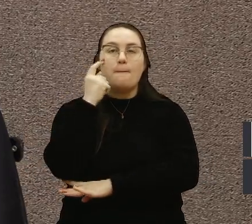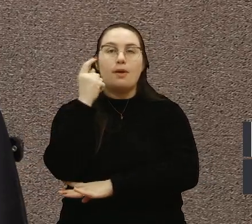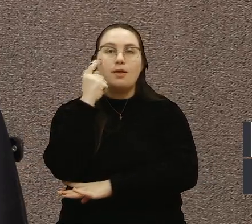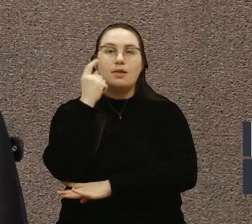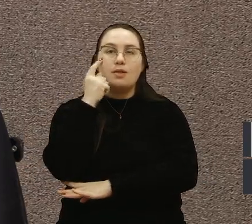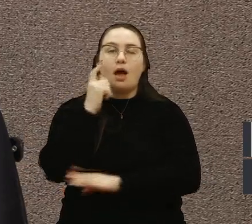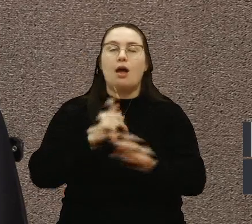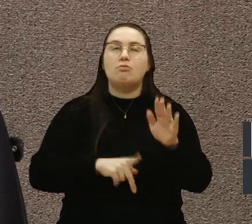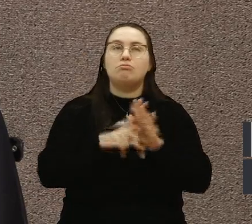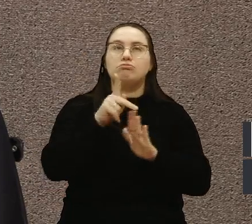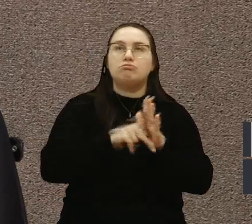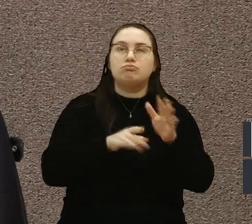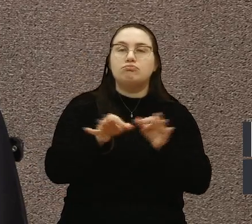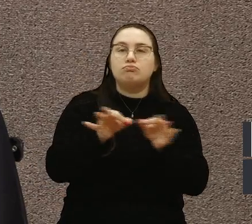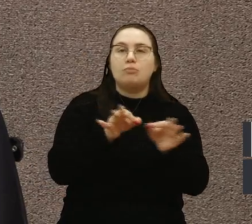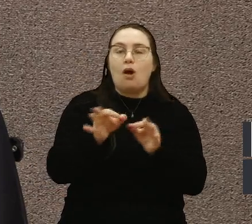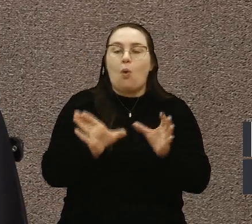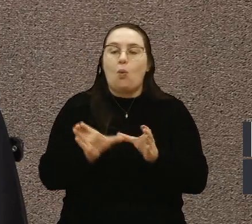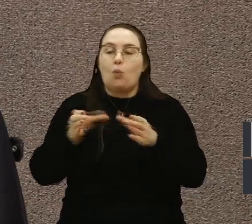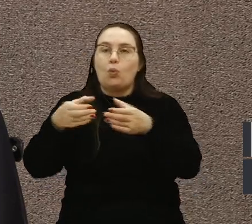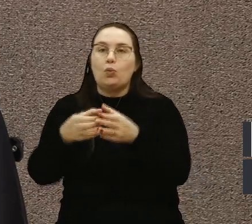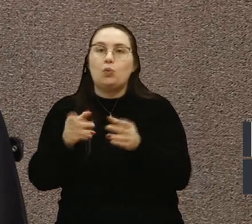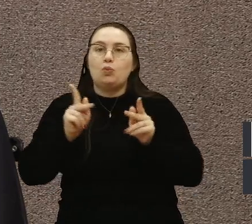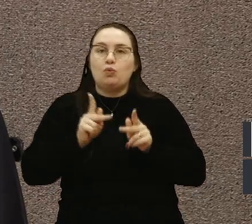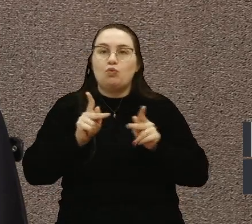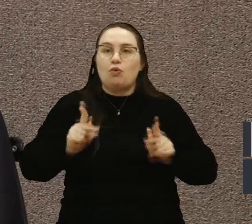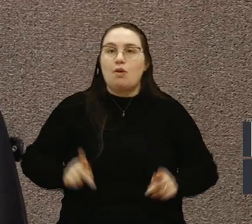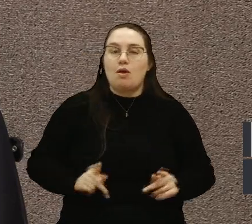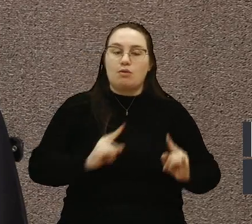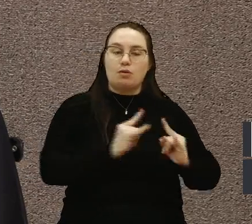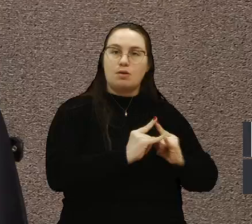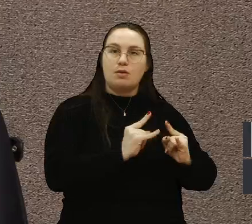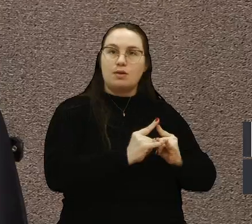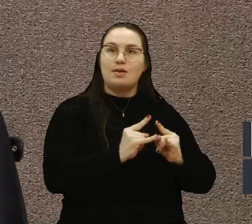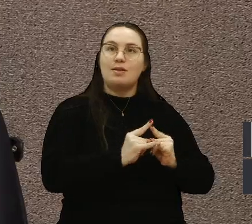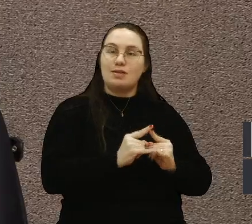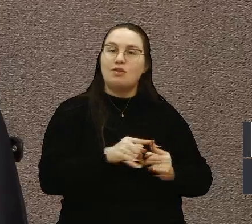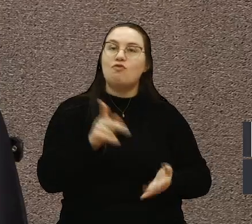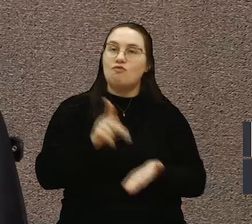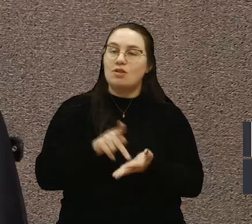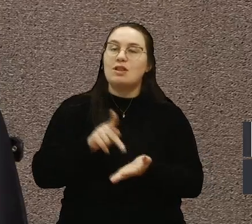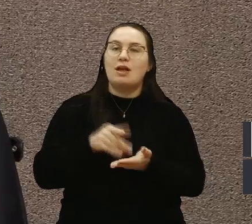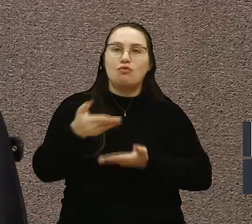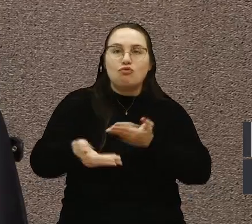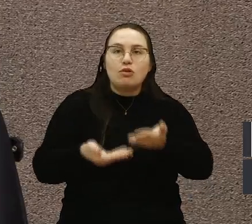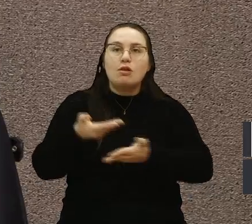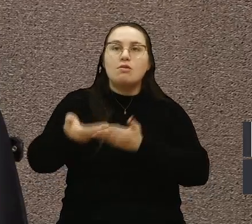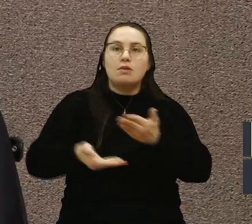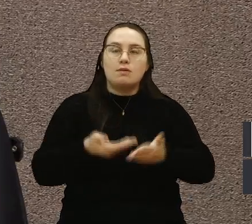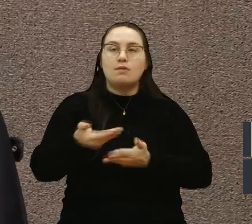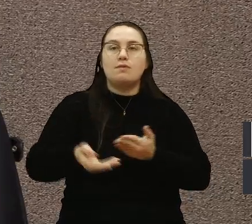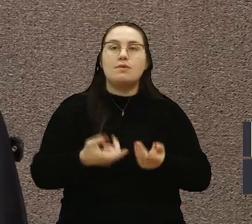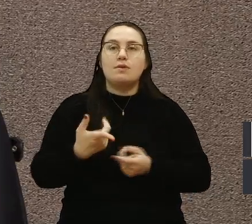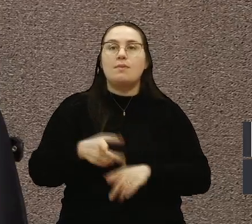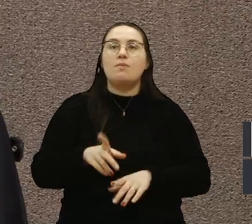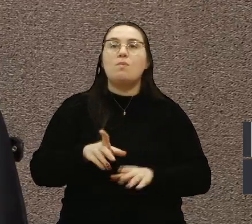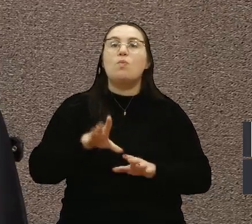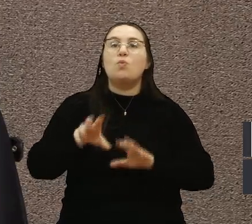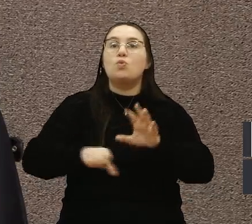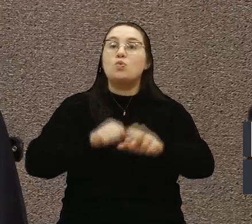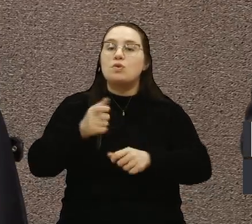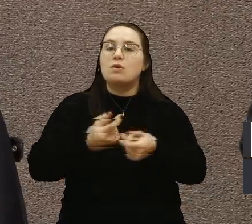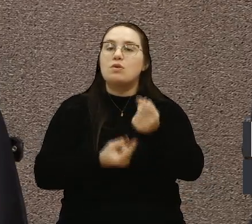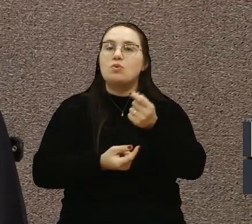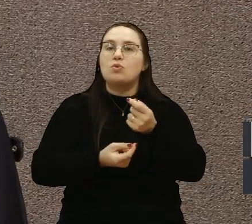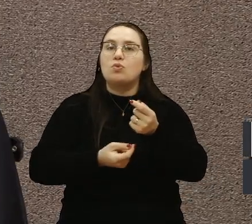pensado, planejado por um grupo de pessoas e de entidades que estão realmente envolvidas buscando o nosso desenvolvimento